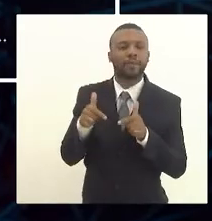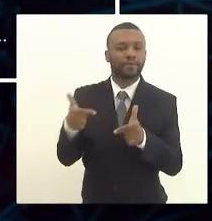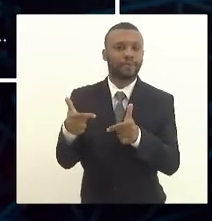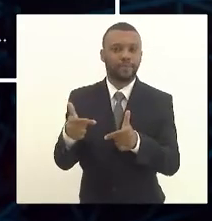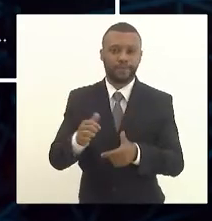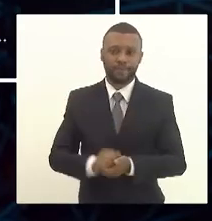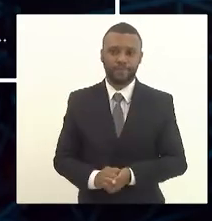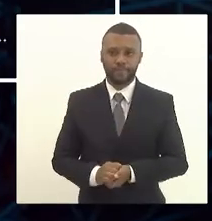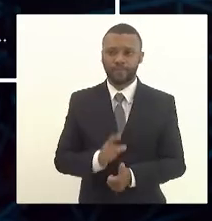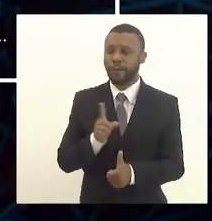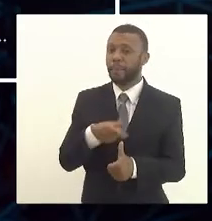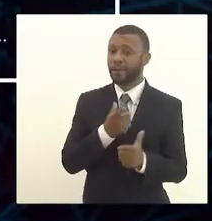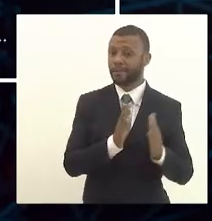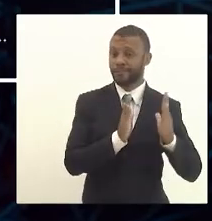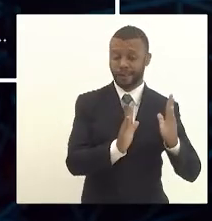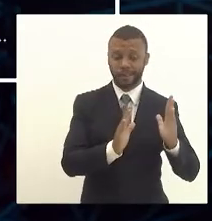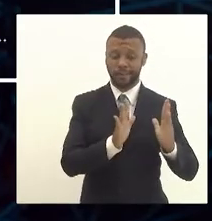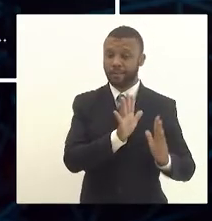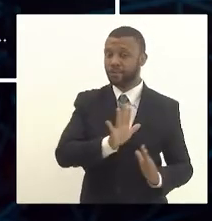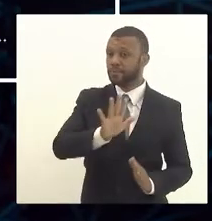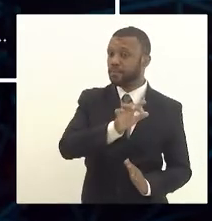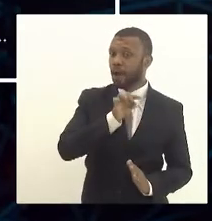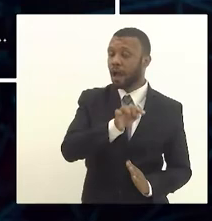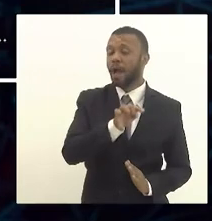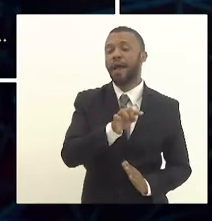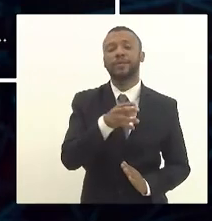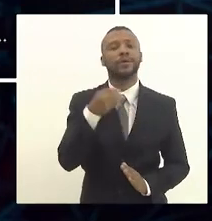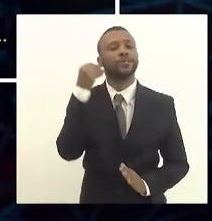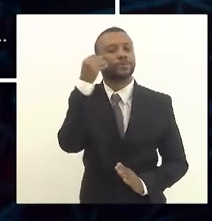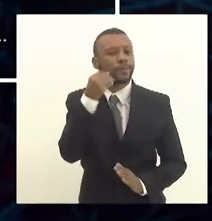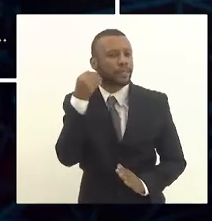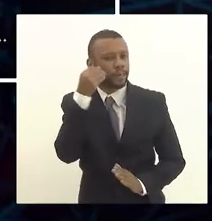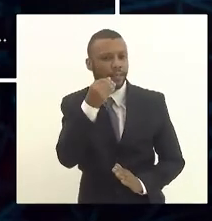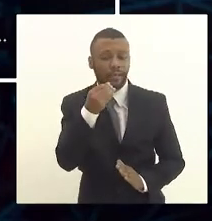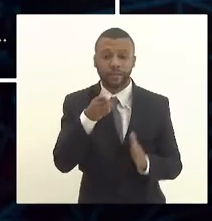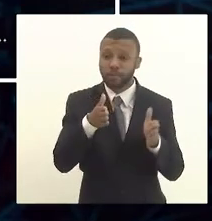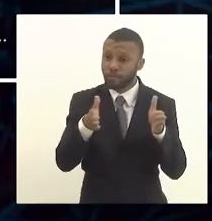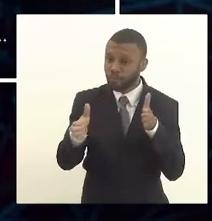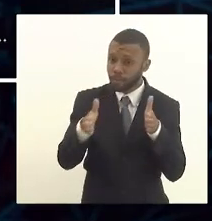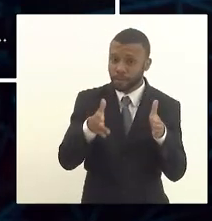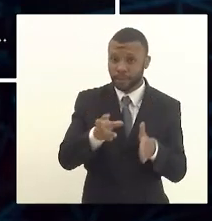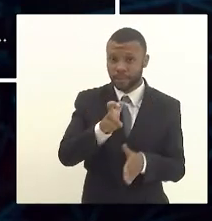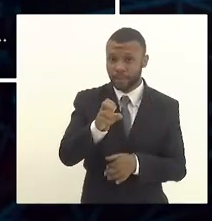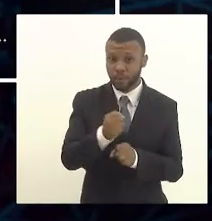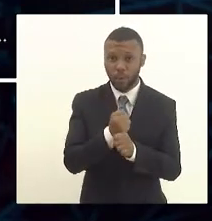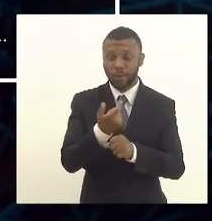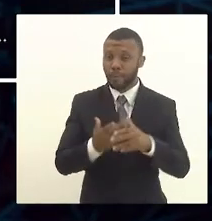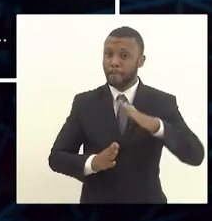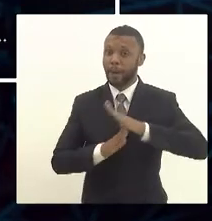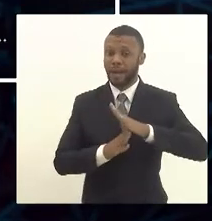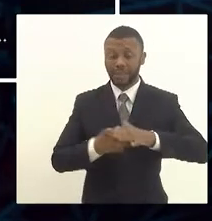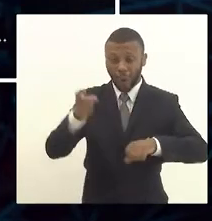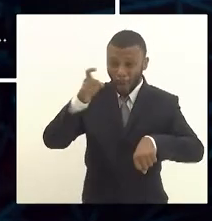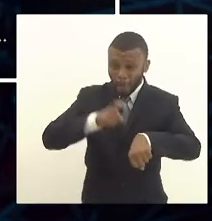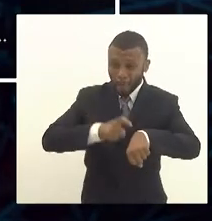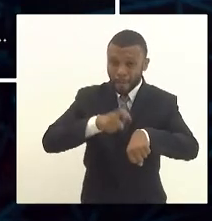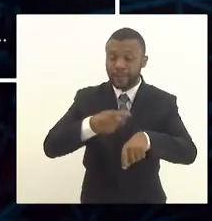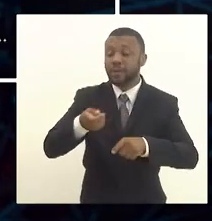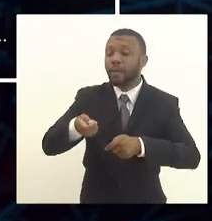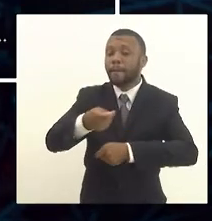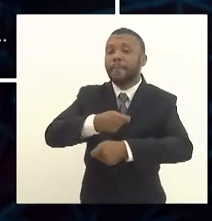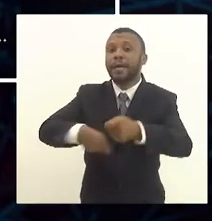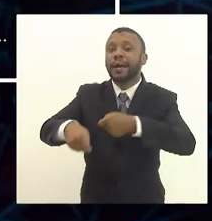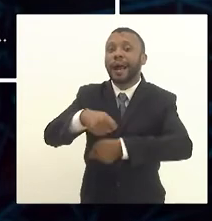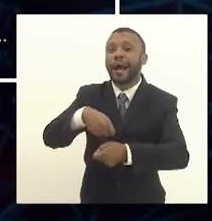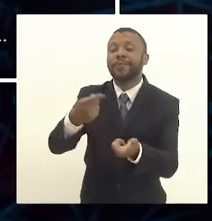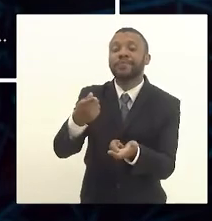de experimentação, esse primeiro bloco aqui. Nós temos um máximo de 5 anos, é o momento em que o mercado estará imaturo e, diante